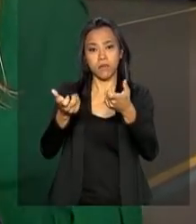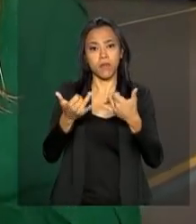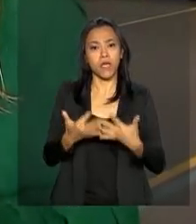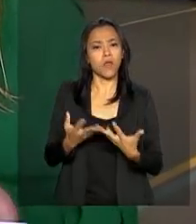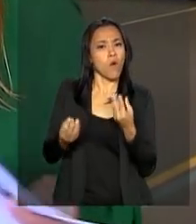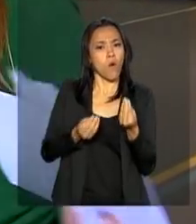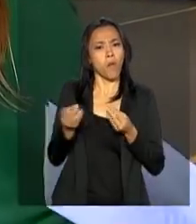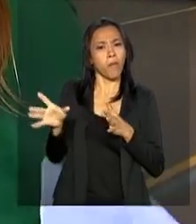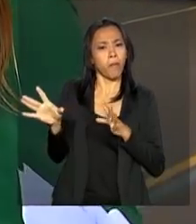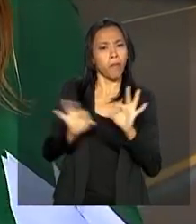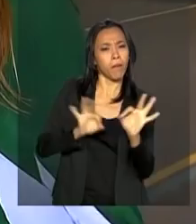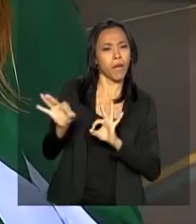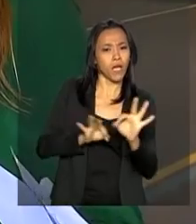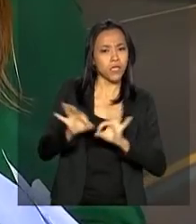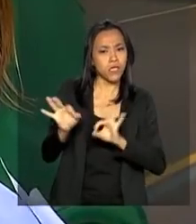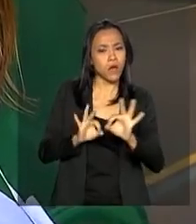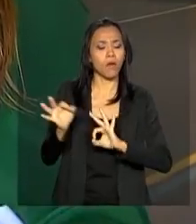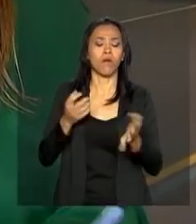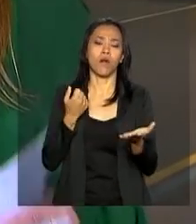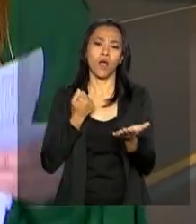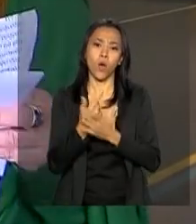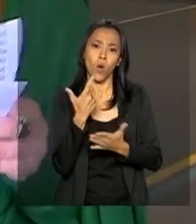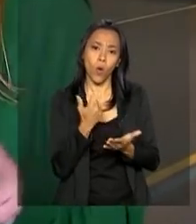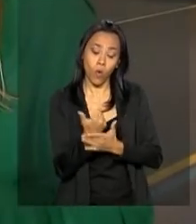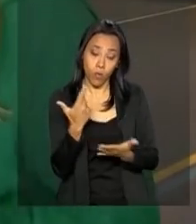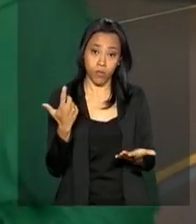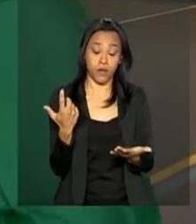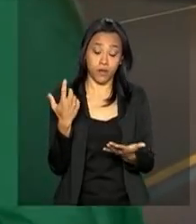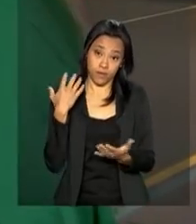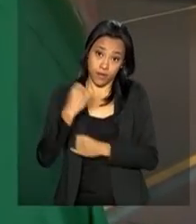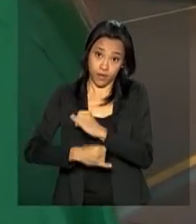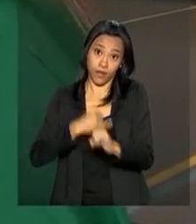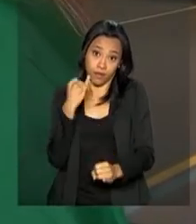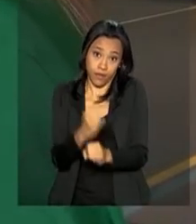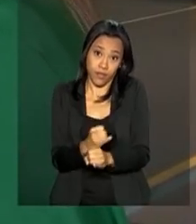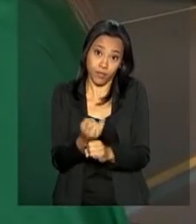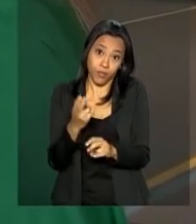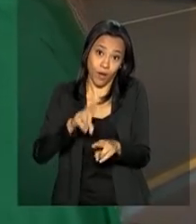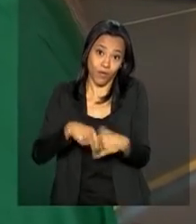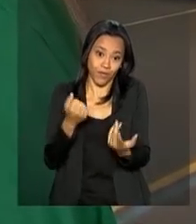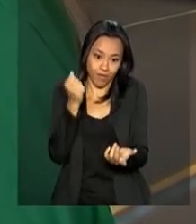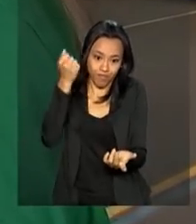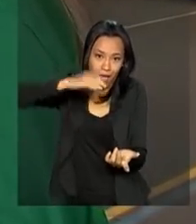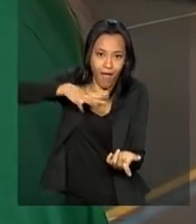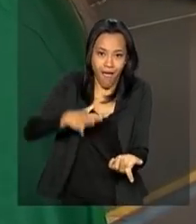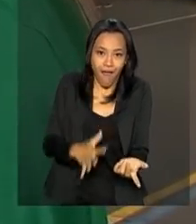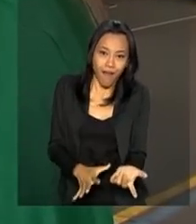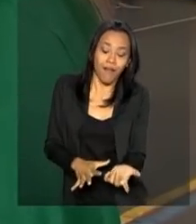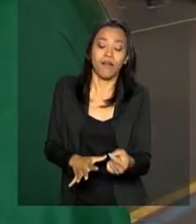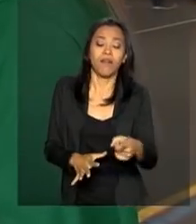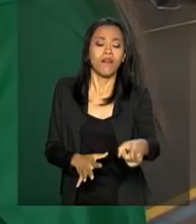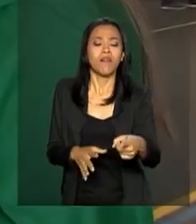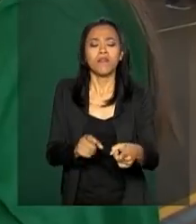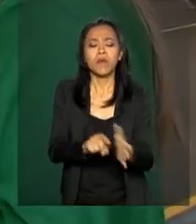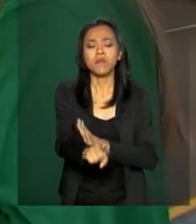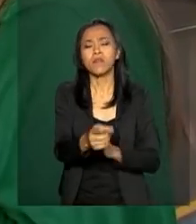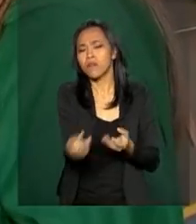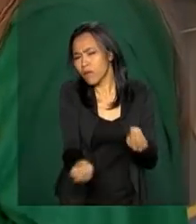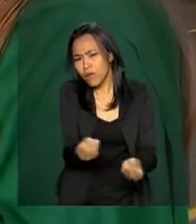para a entrega dessas compras feitas pela internet na Black Friday. Bom dia, Simone. Bom dia. Bom, como é que está